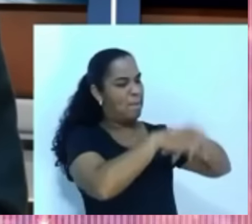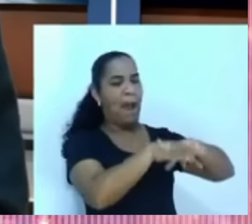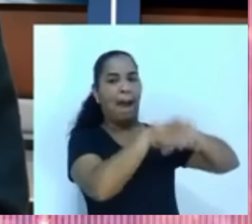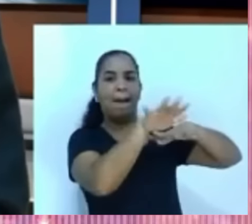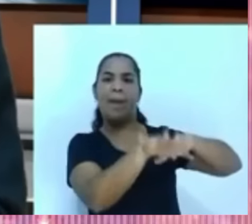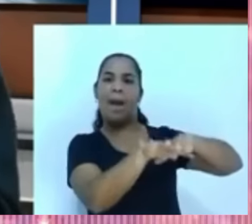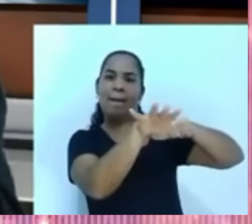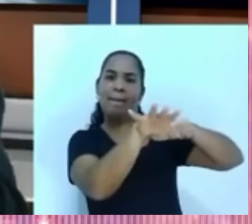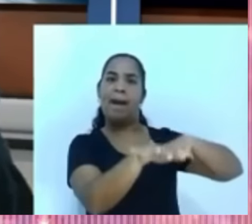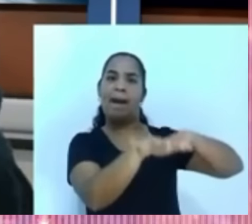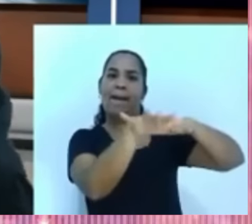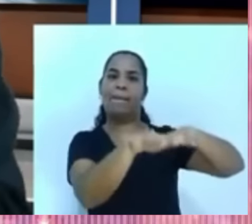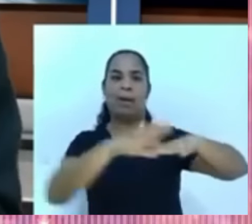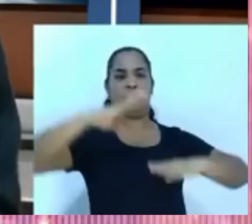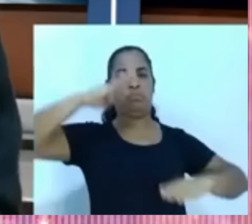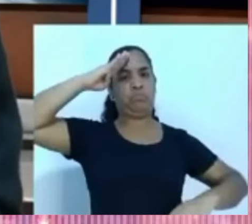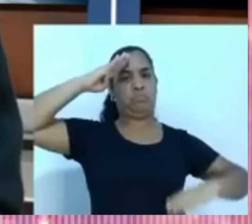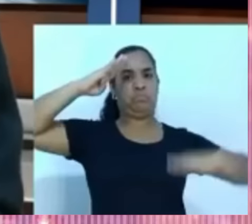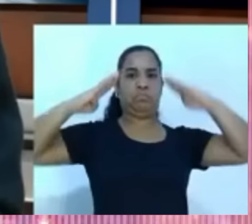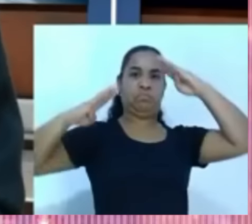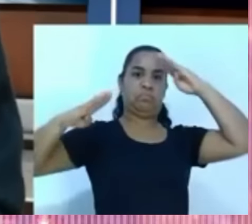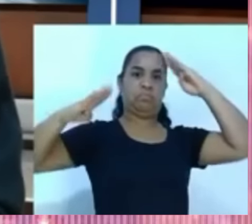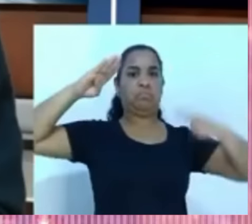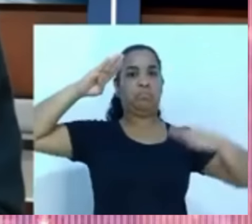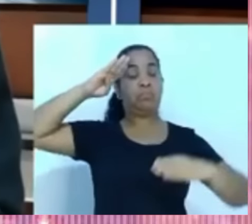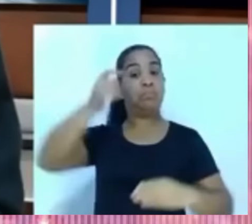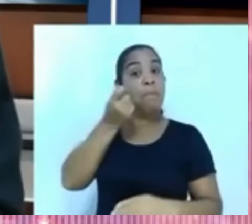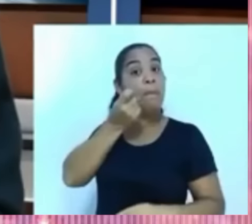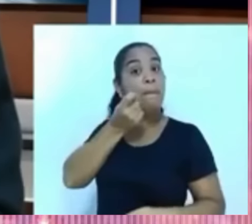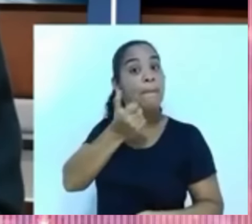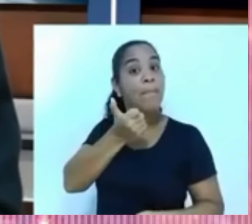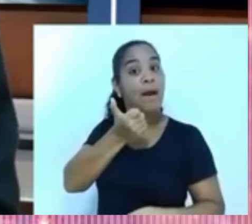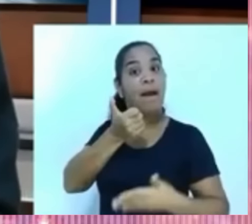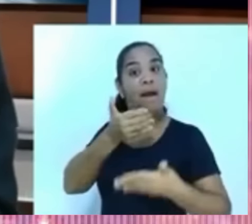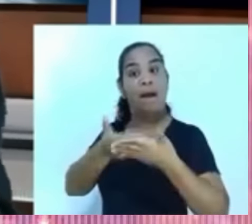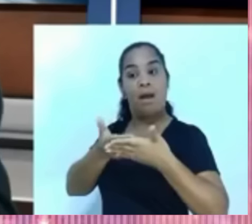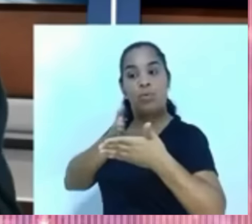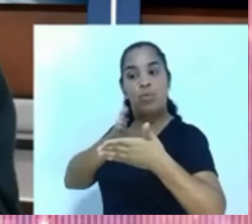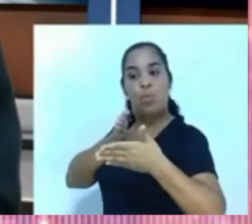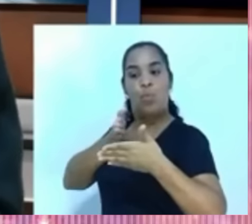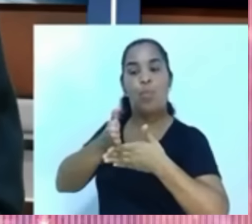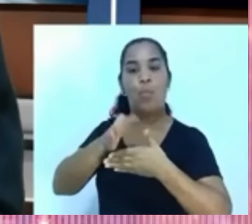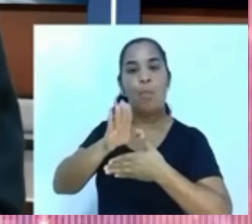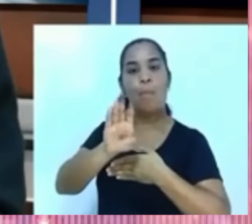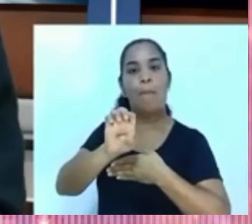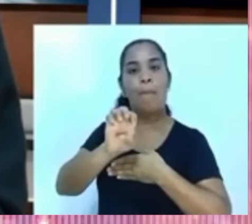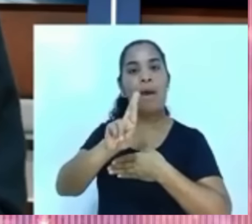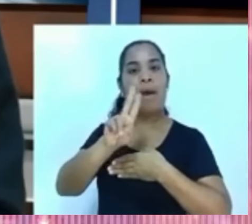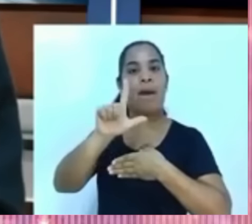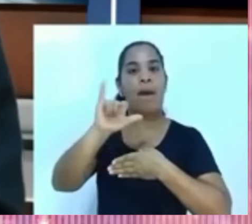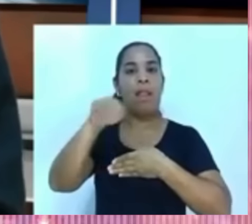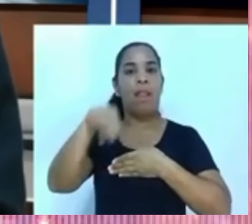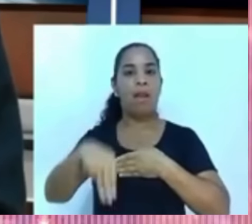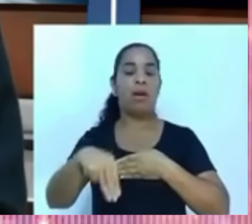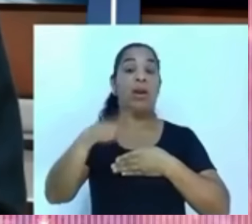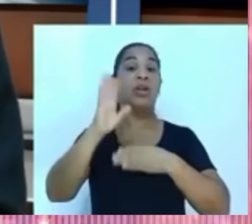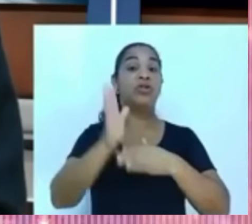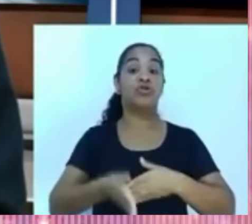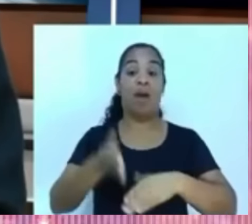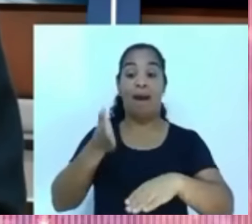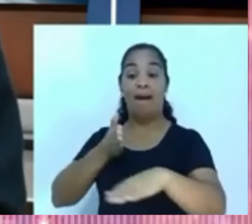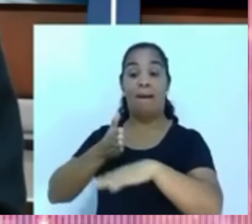Aliados estão a um passo de Berlim já dentro de Paris e etc